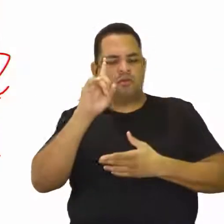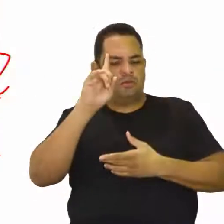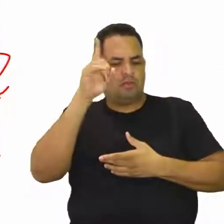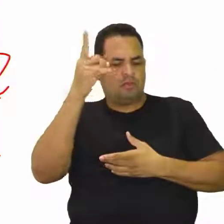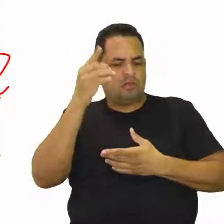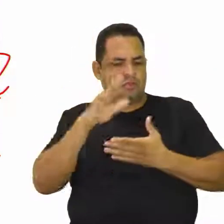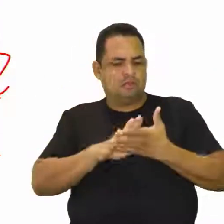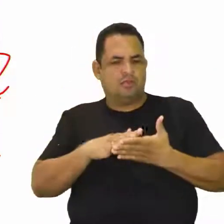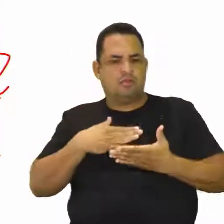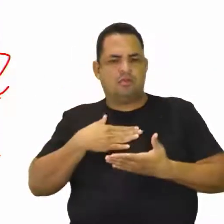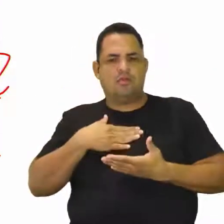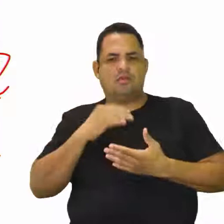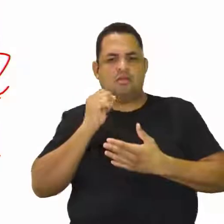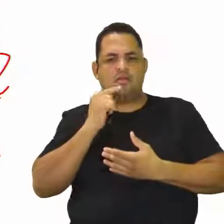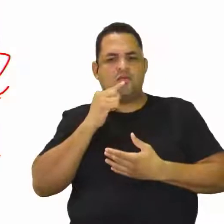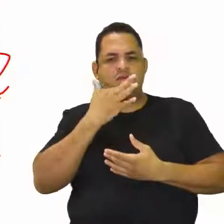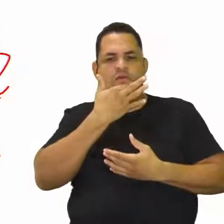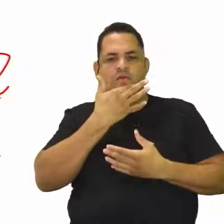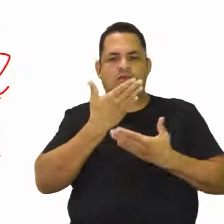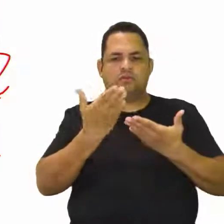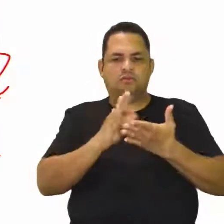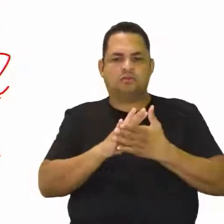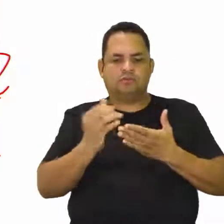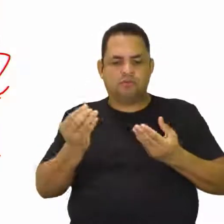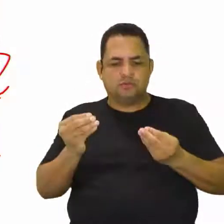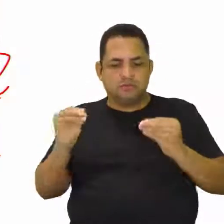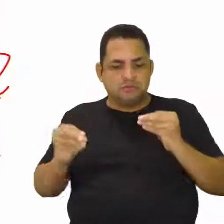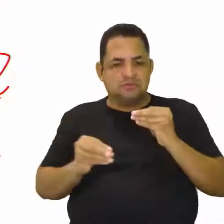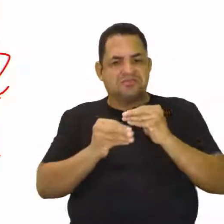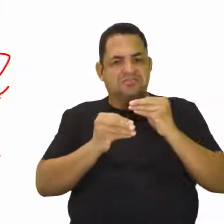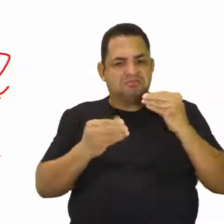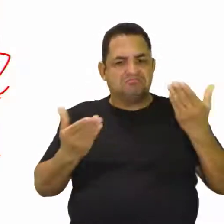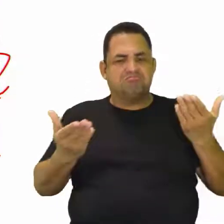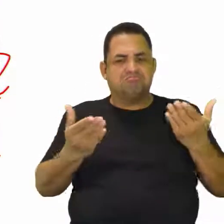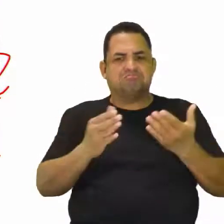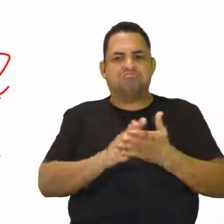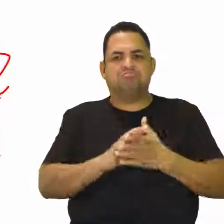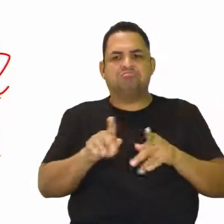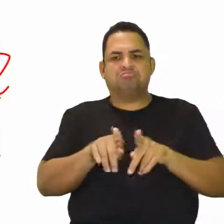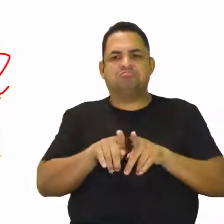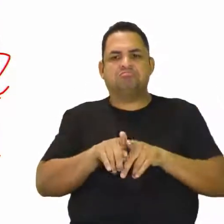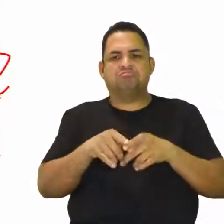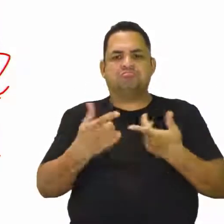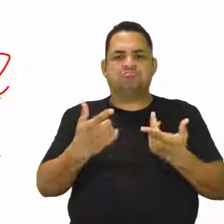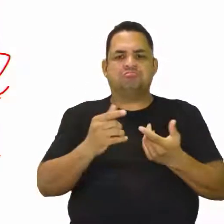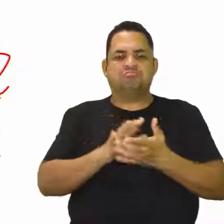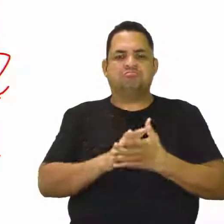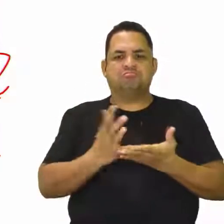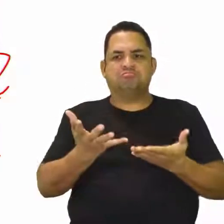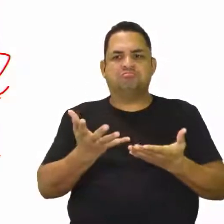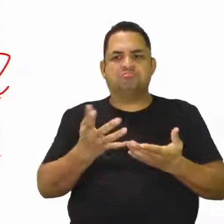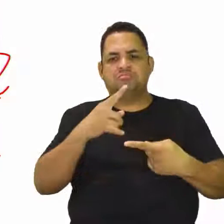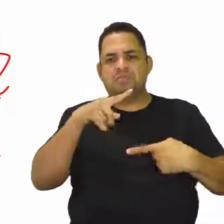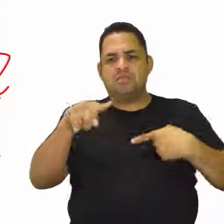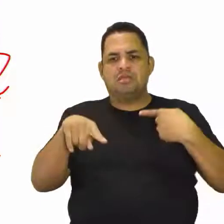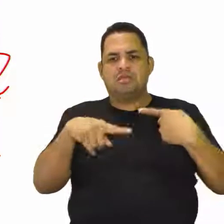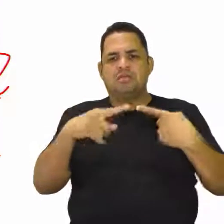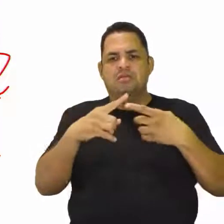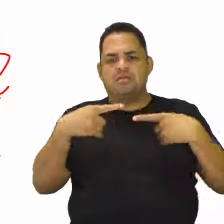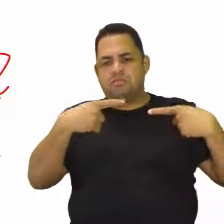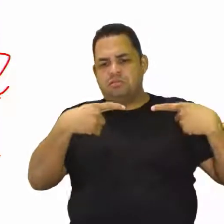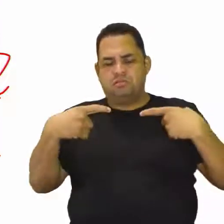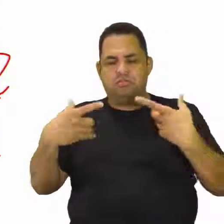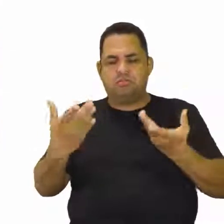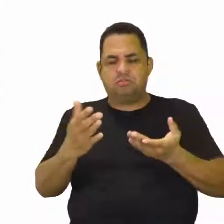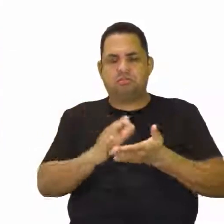todo mundo acaba aceitando, aderindo. Agora, quando também existe jogo de interesse, aí há conflitos